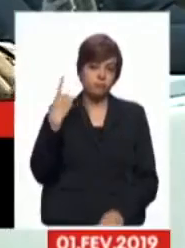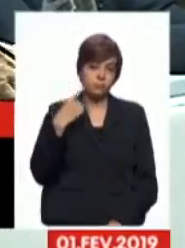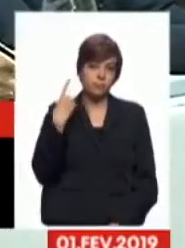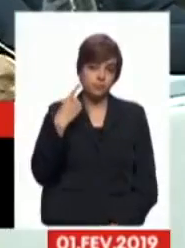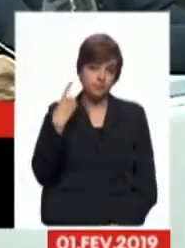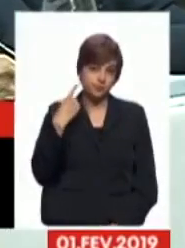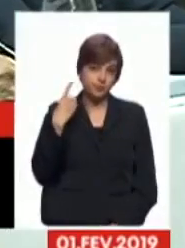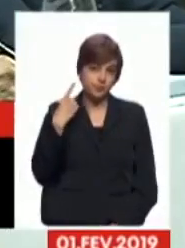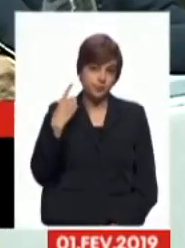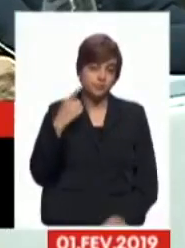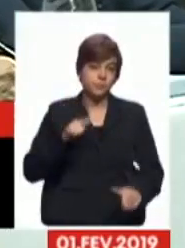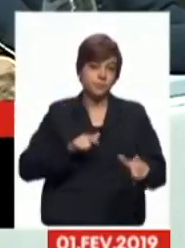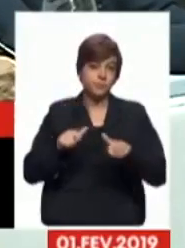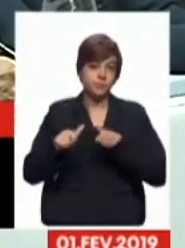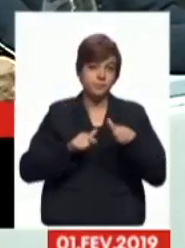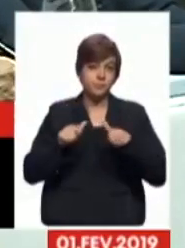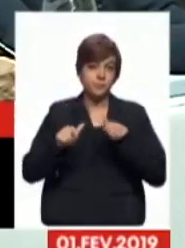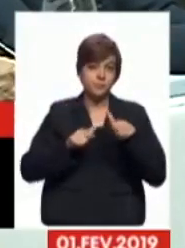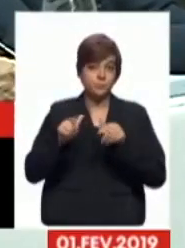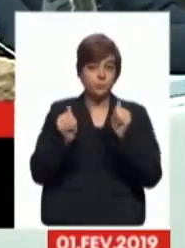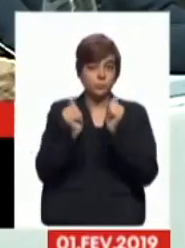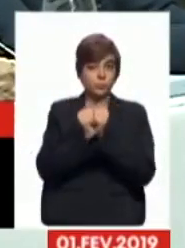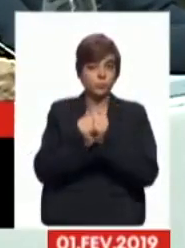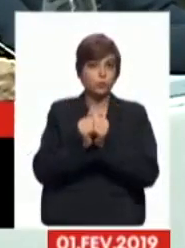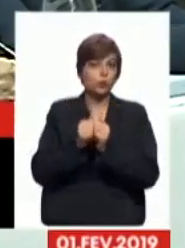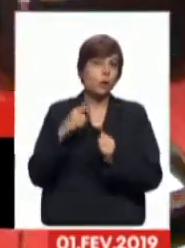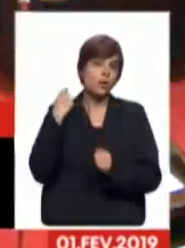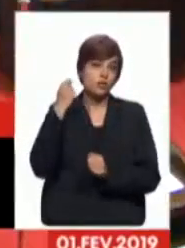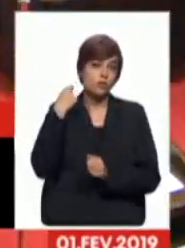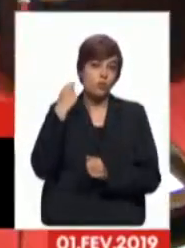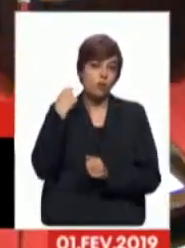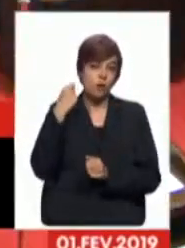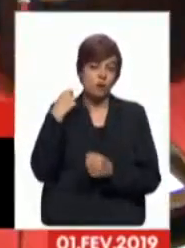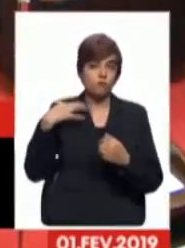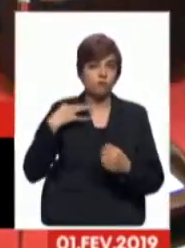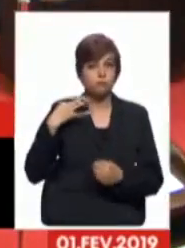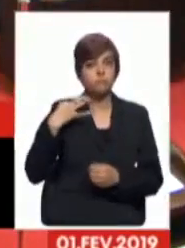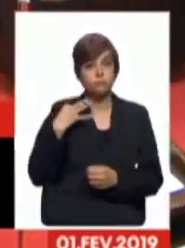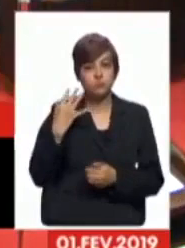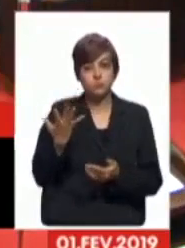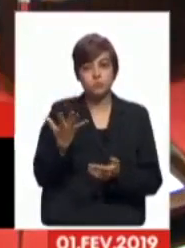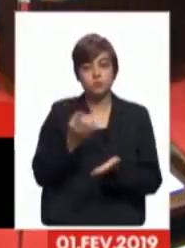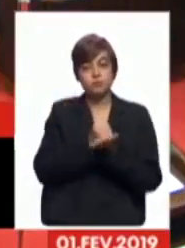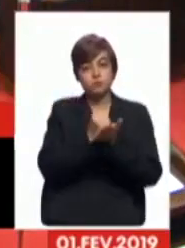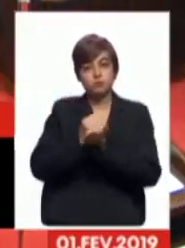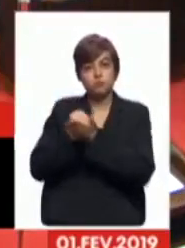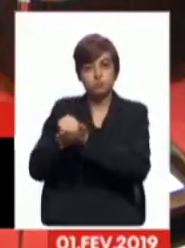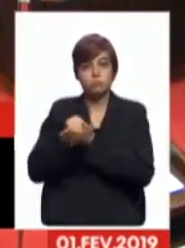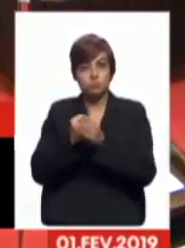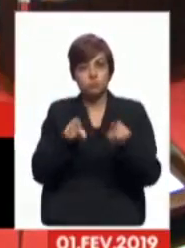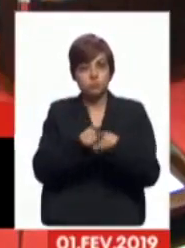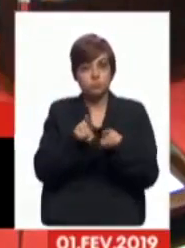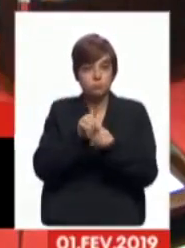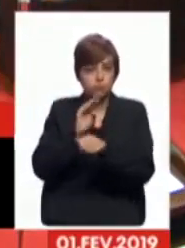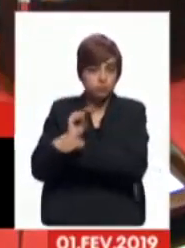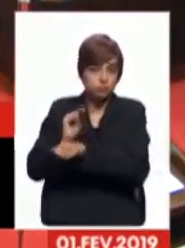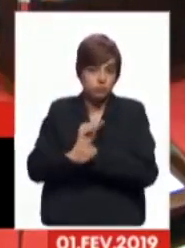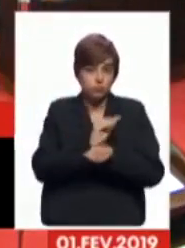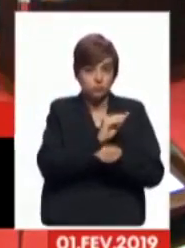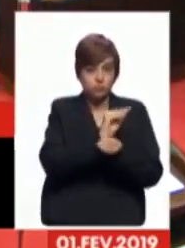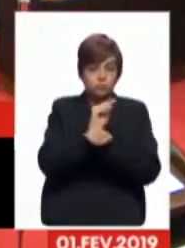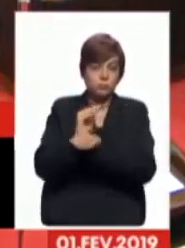com Gustavo da Cunha, advogados Pereira voluntários Valadares, que fazem atendimentos e fiscalização de contas